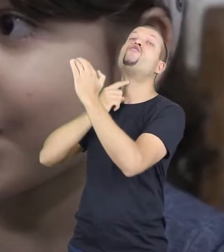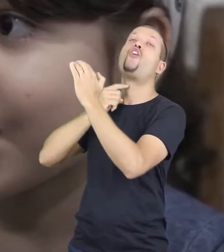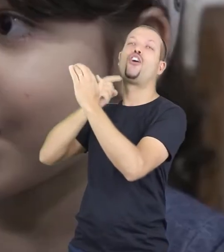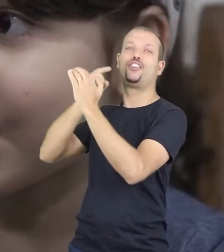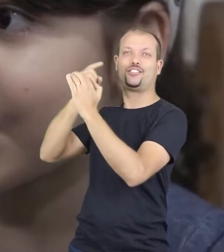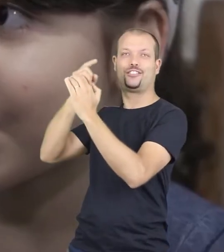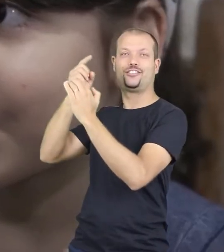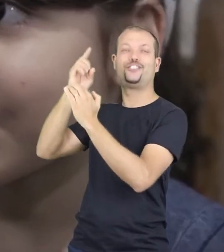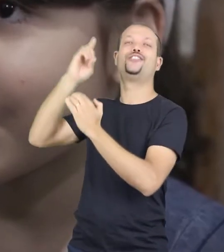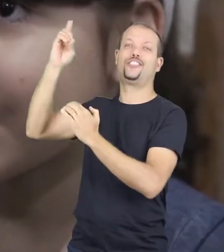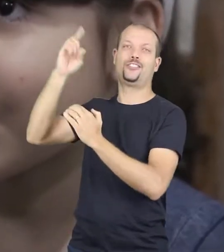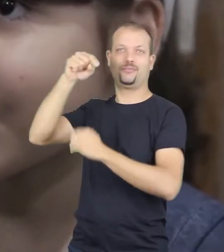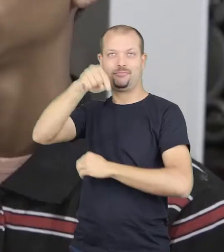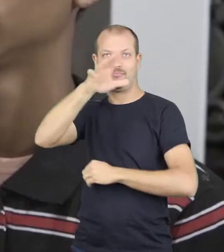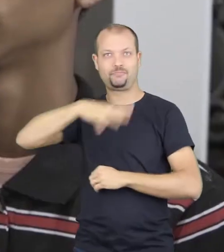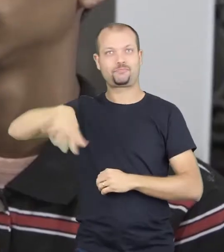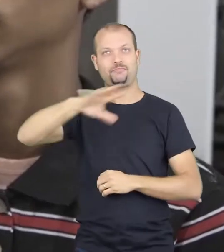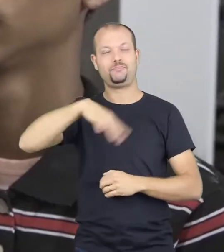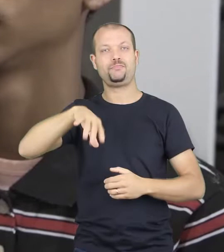sendo cumprida nesta região.